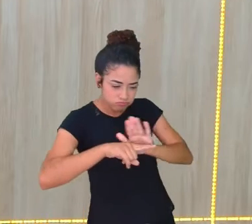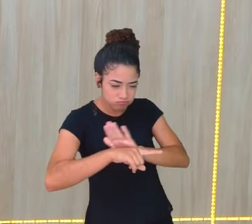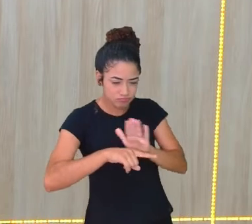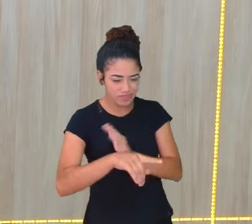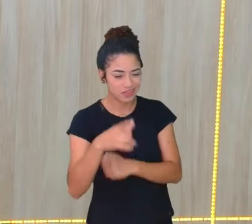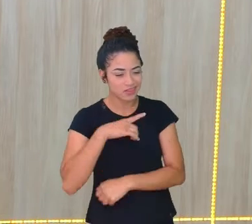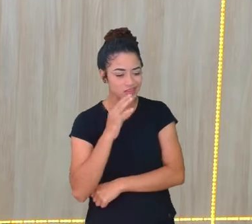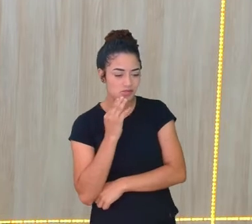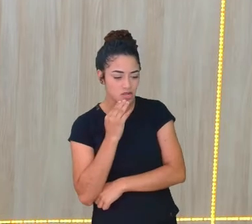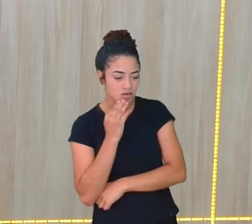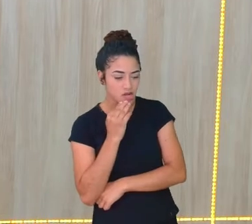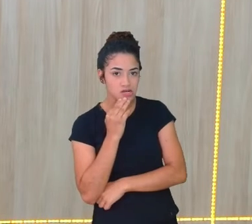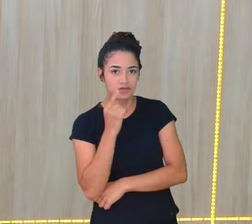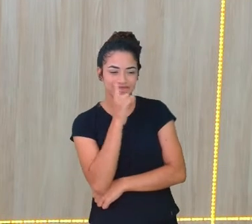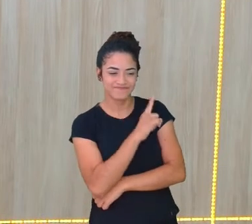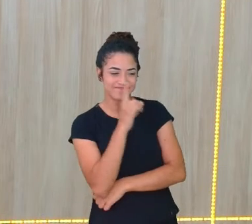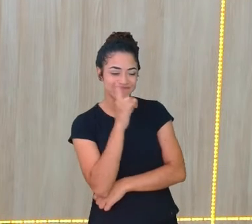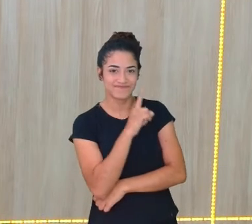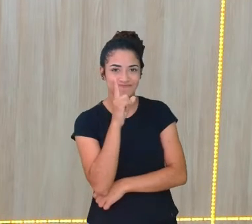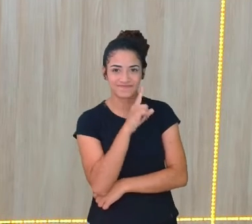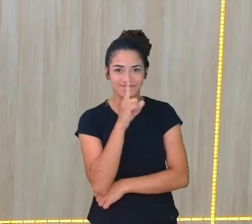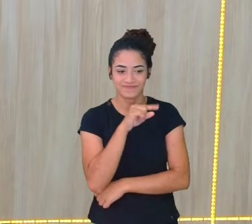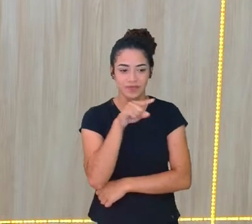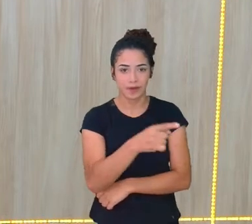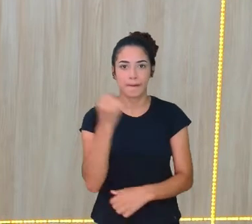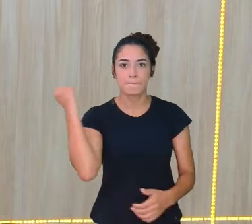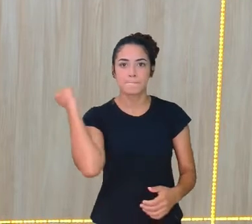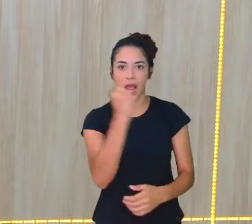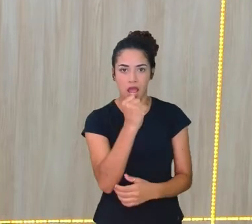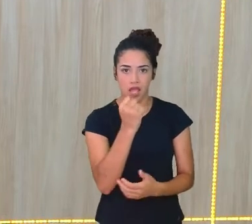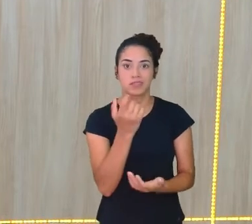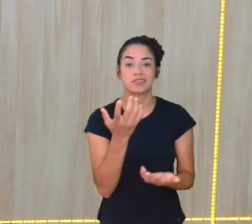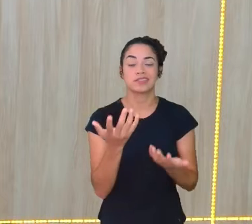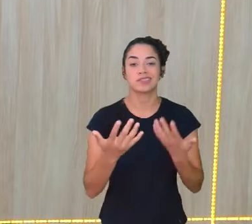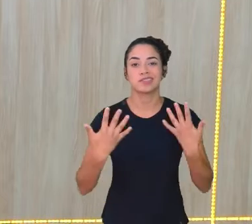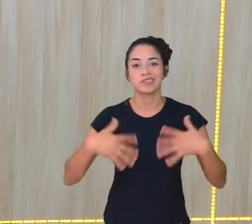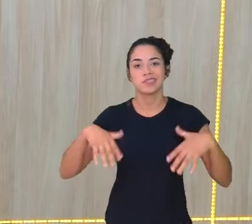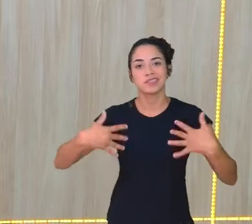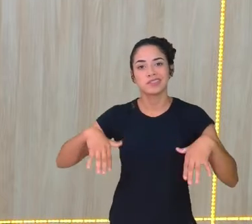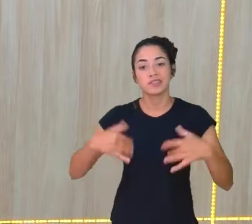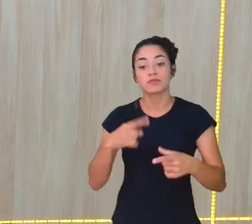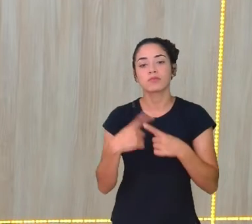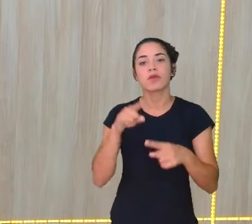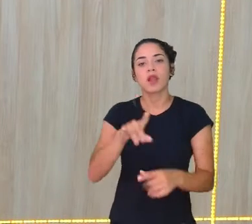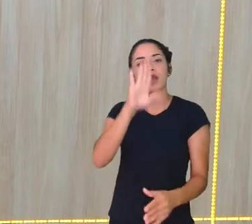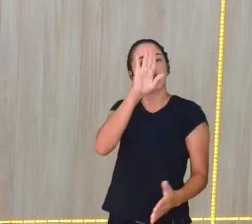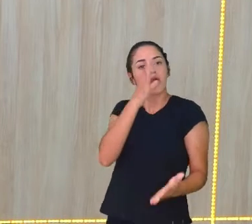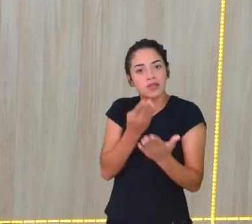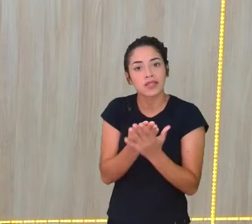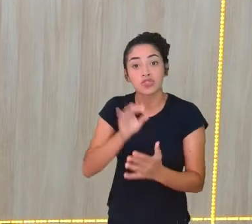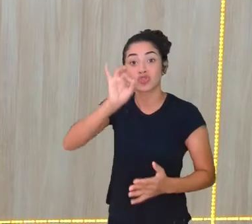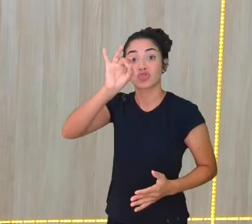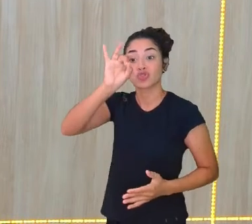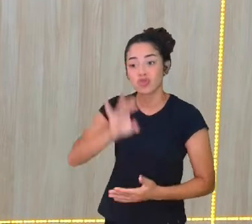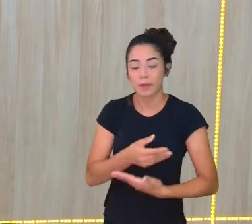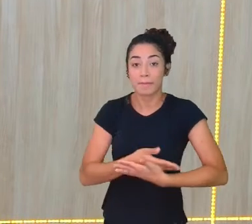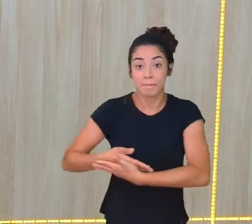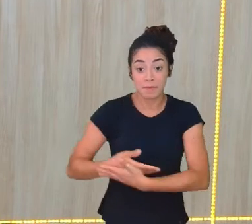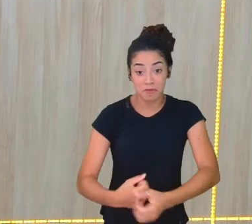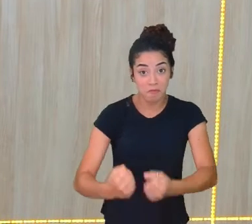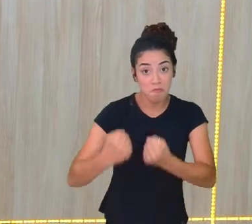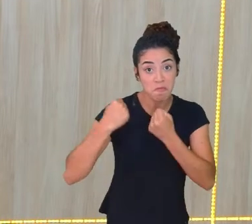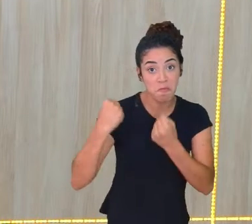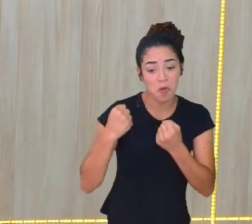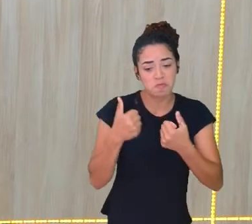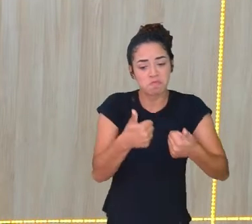falha física ali, elas eram sacrificadas, né, porque eles acreditavam que somente bebês fortes,